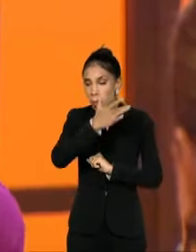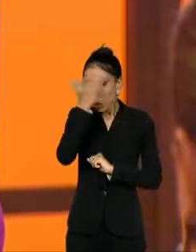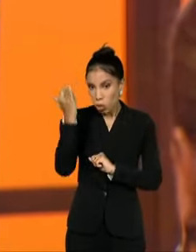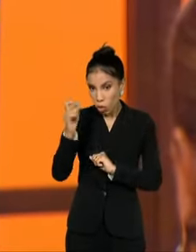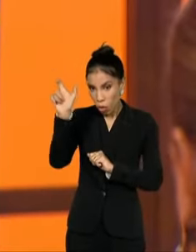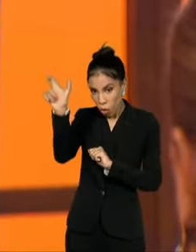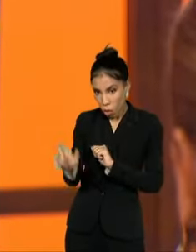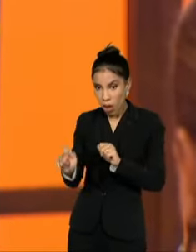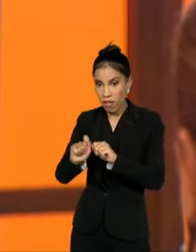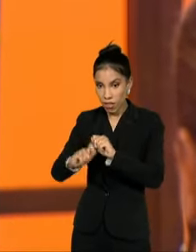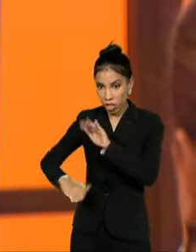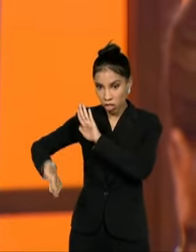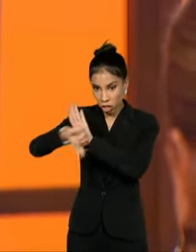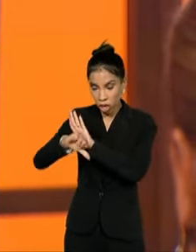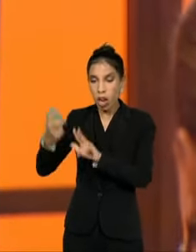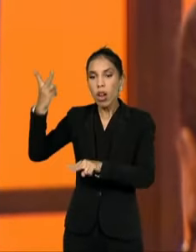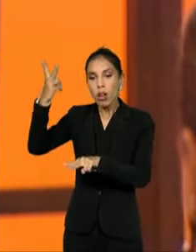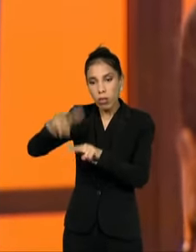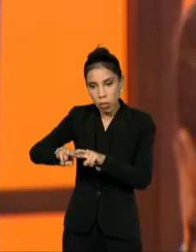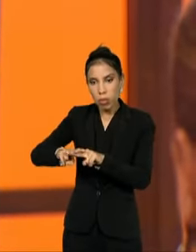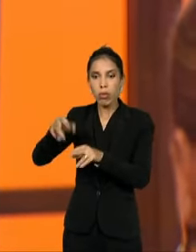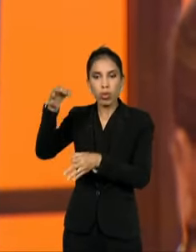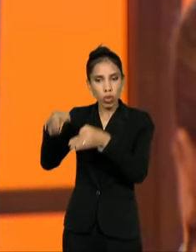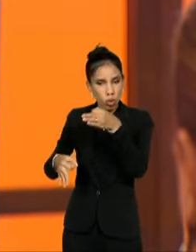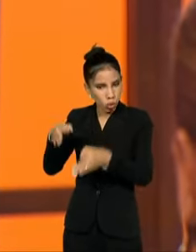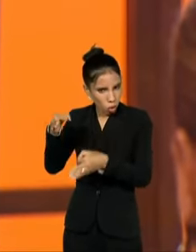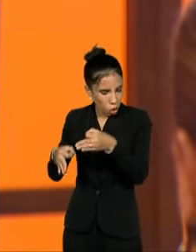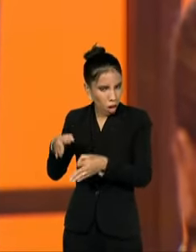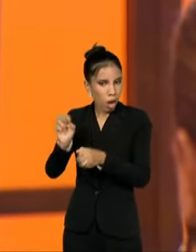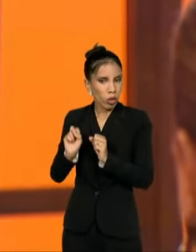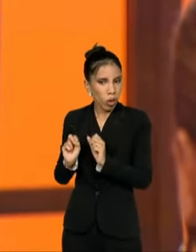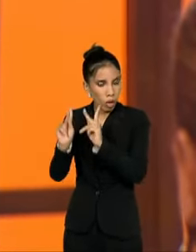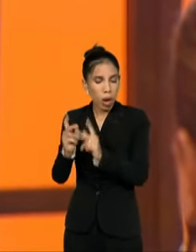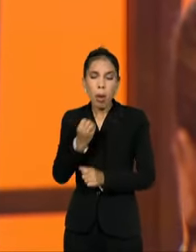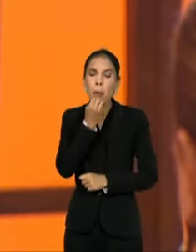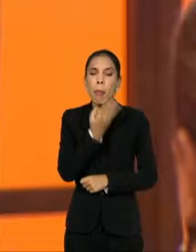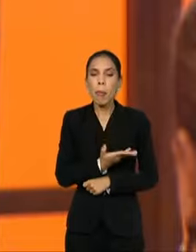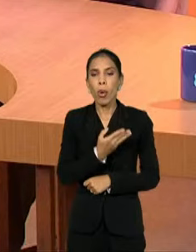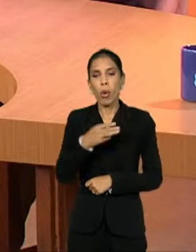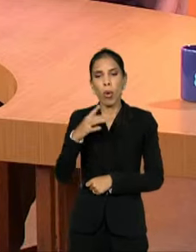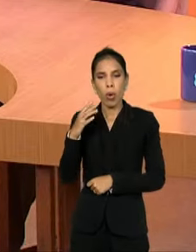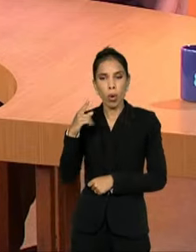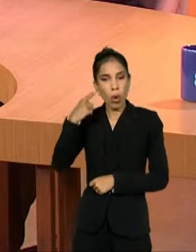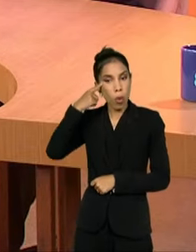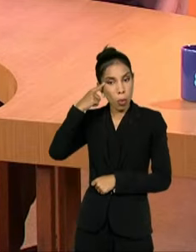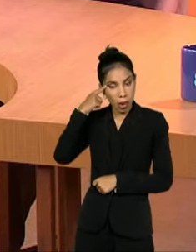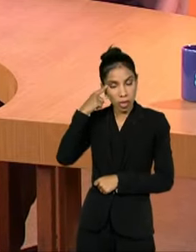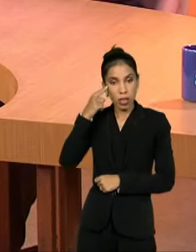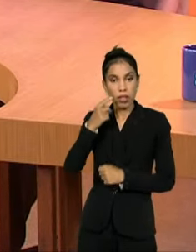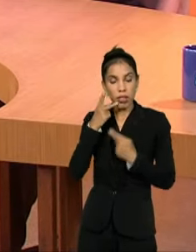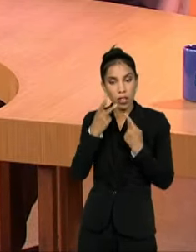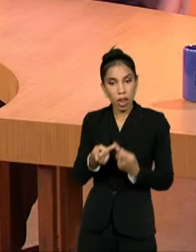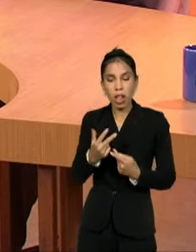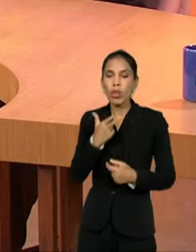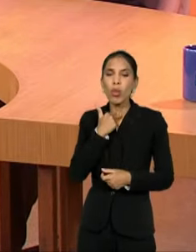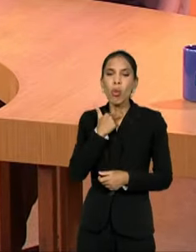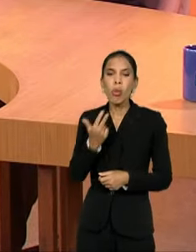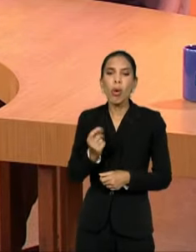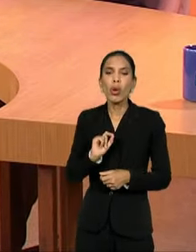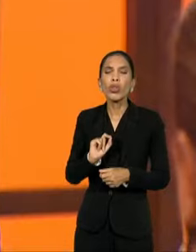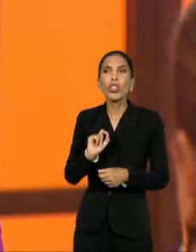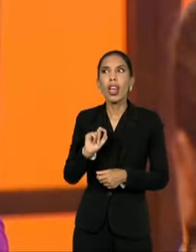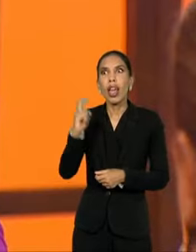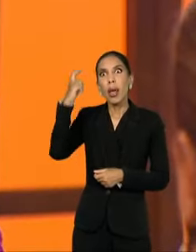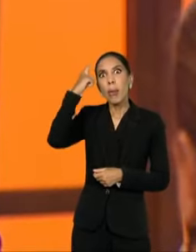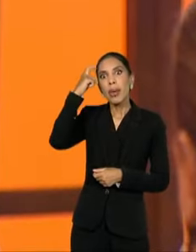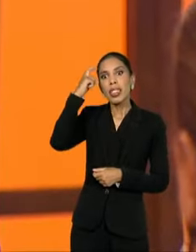crime, vai ser condenado, vai ser julgado. E foi bom, Marcelo, falar isso, que a gente não pode insistir nessa